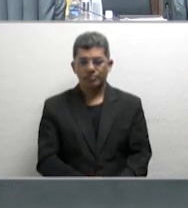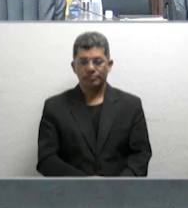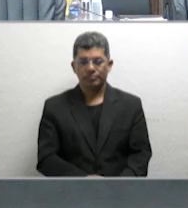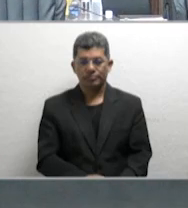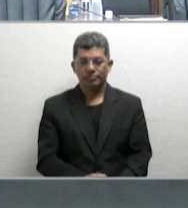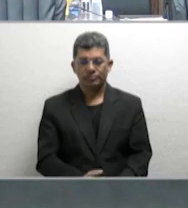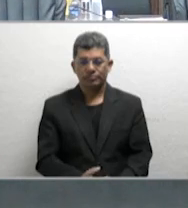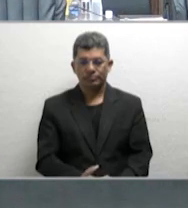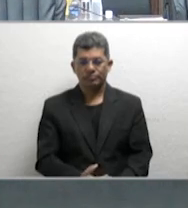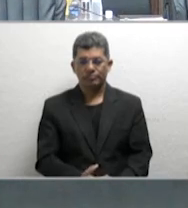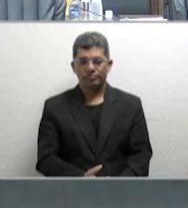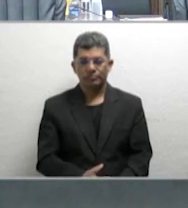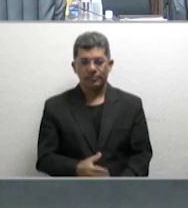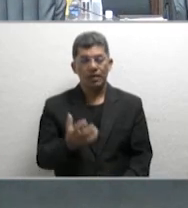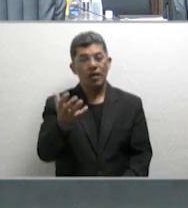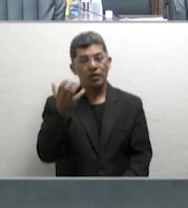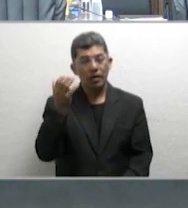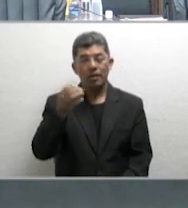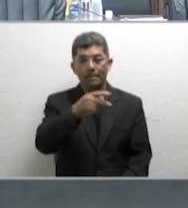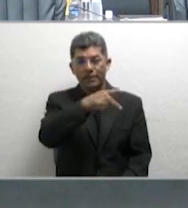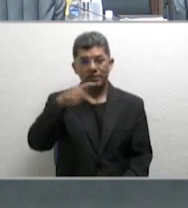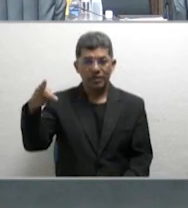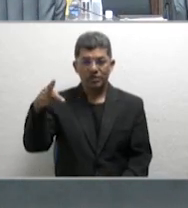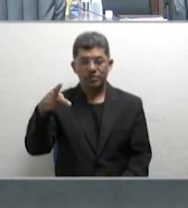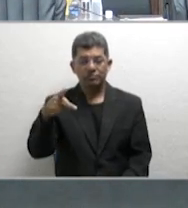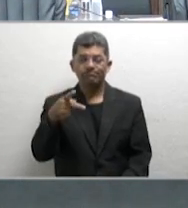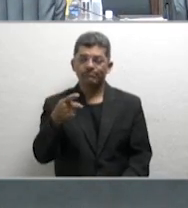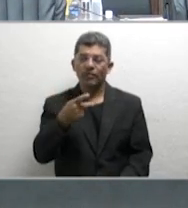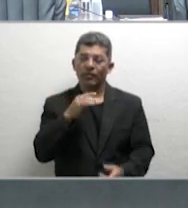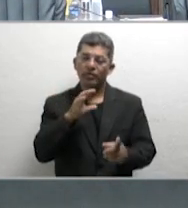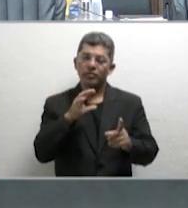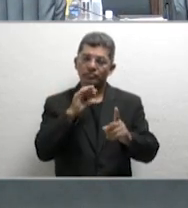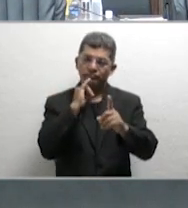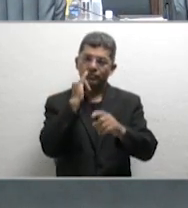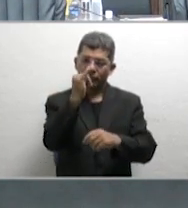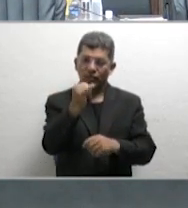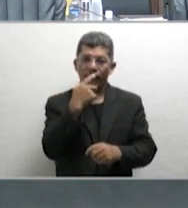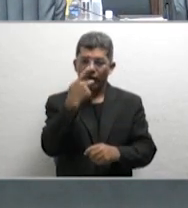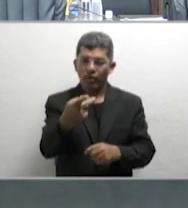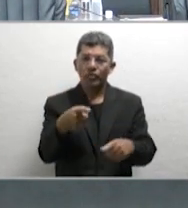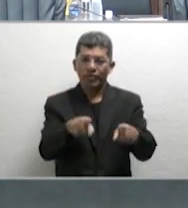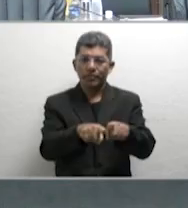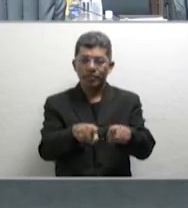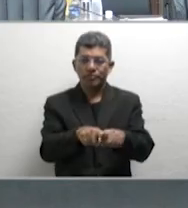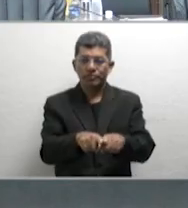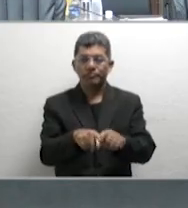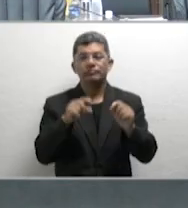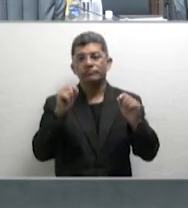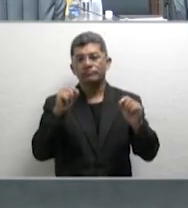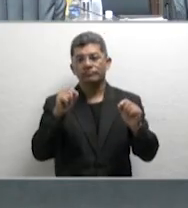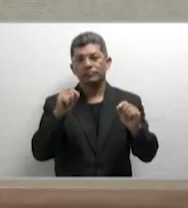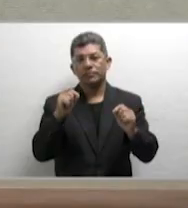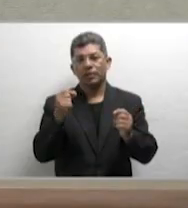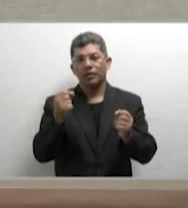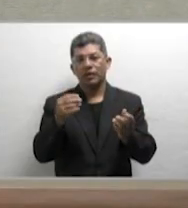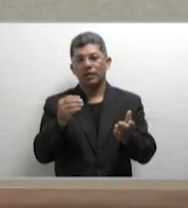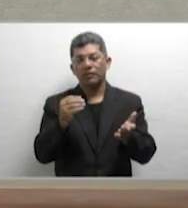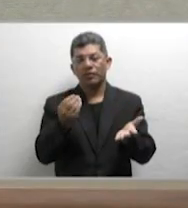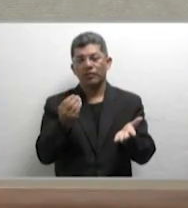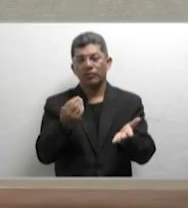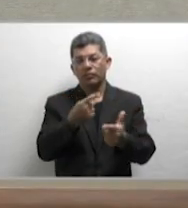Eu quero até, senhor presidente, reforçar o que Vossa Excelência falou com relação ao descaso no